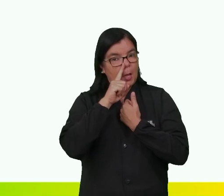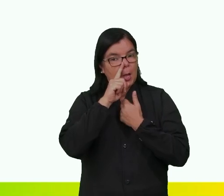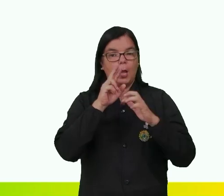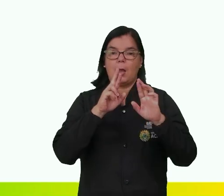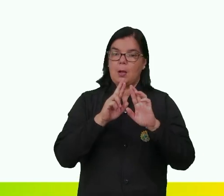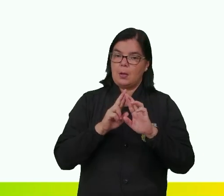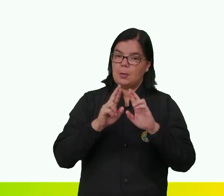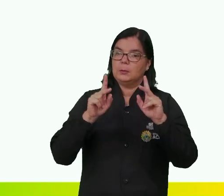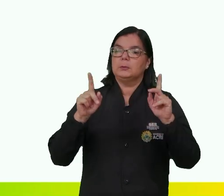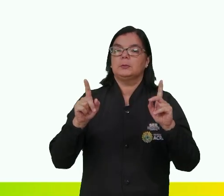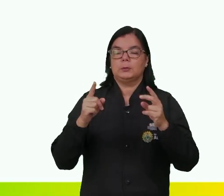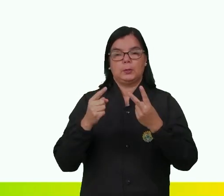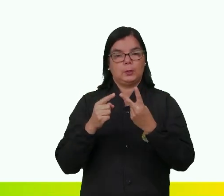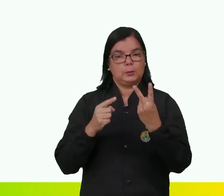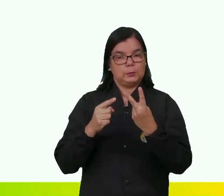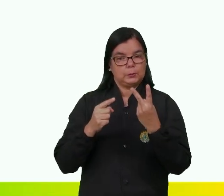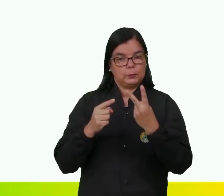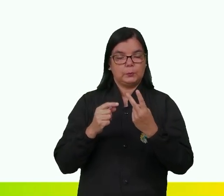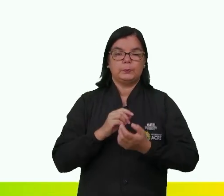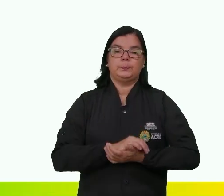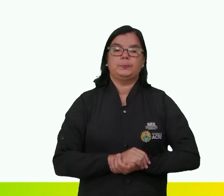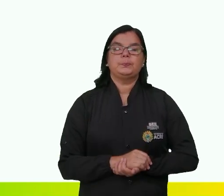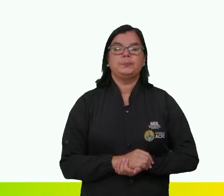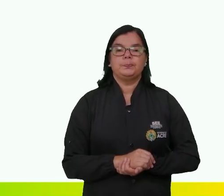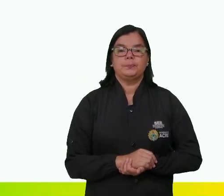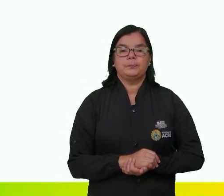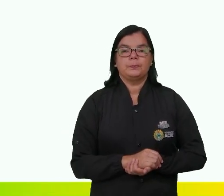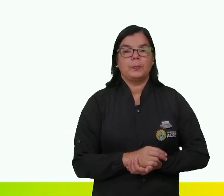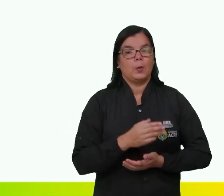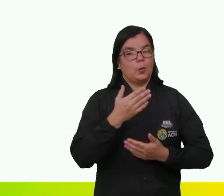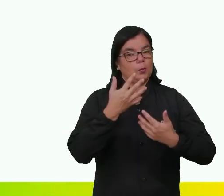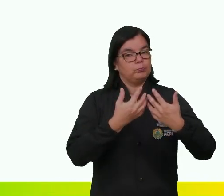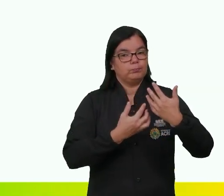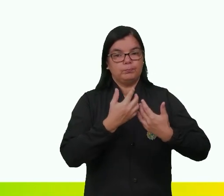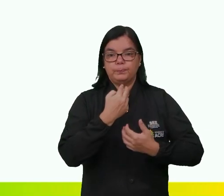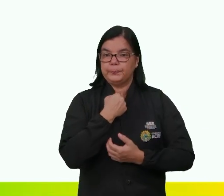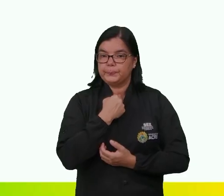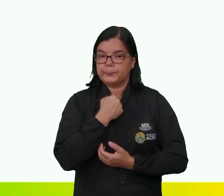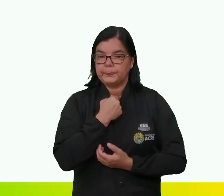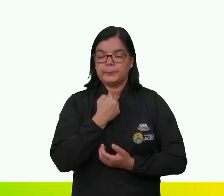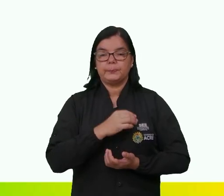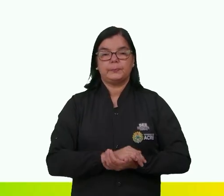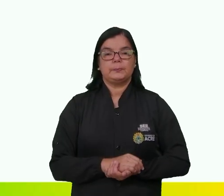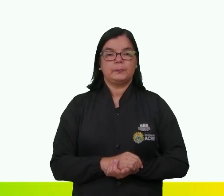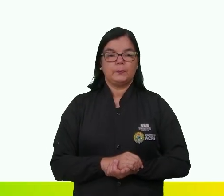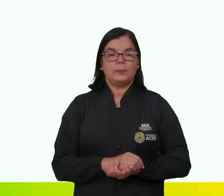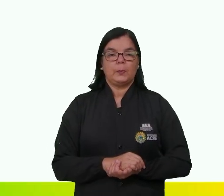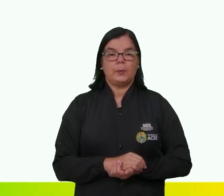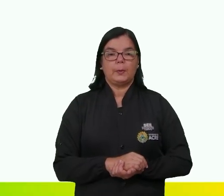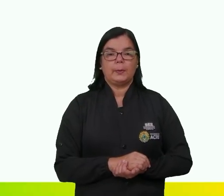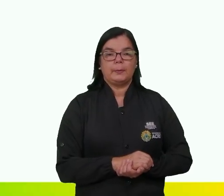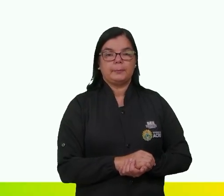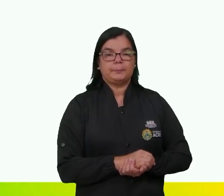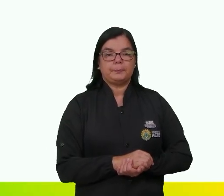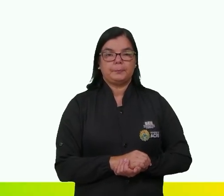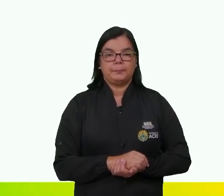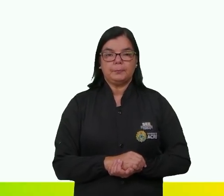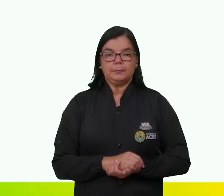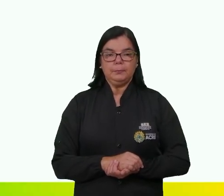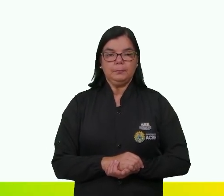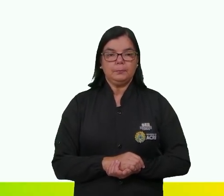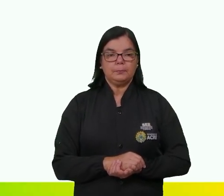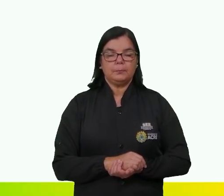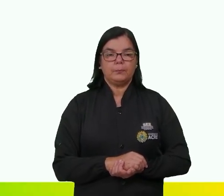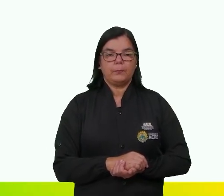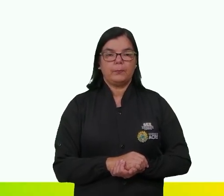essa diferença entre essas duas coisas. Não confunda. Então aqui seria menos 9. Pois